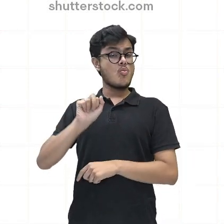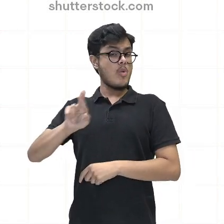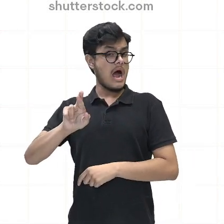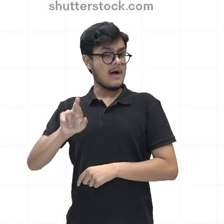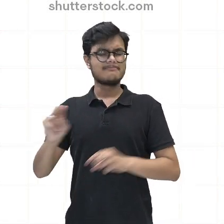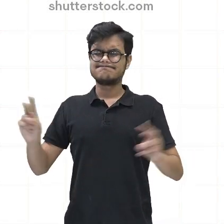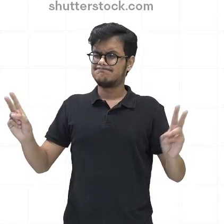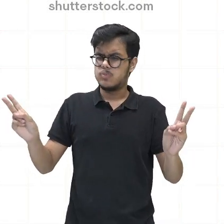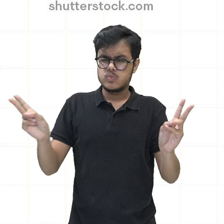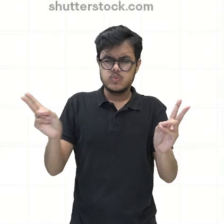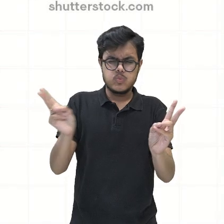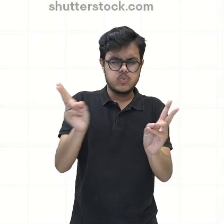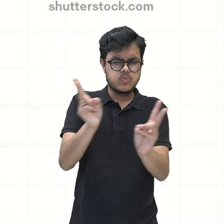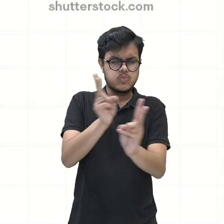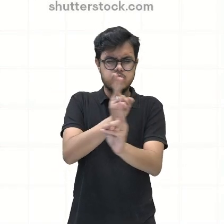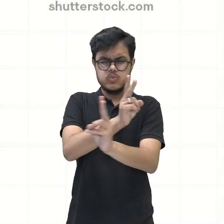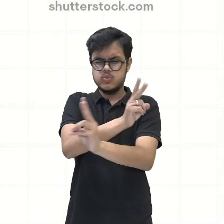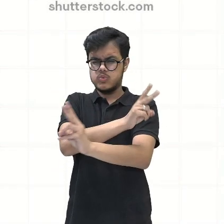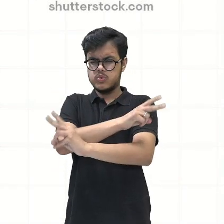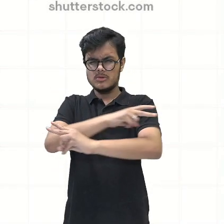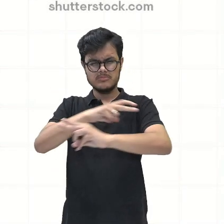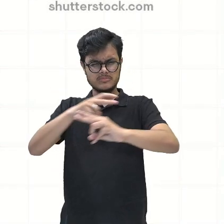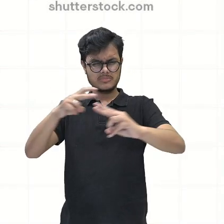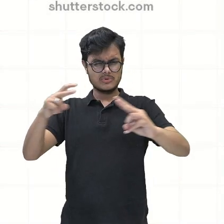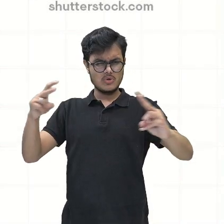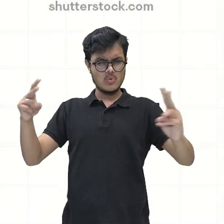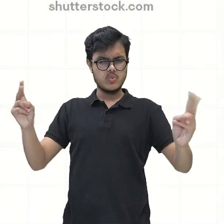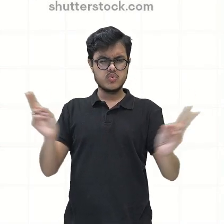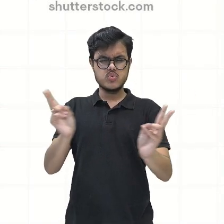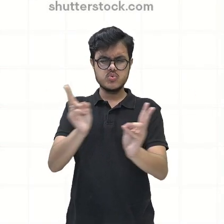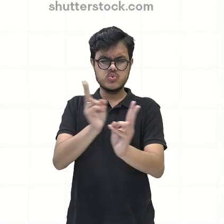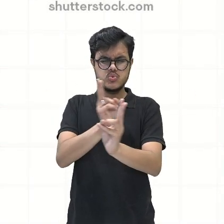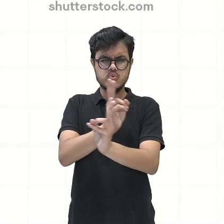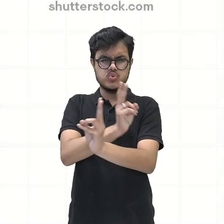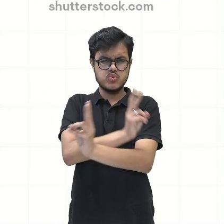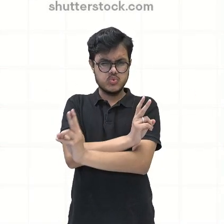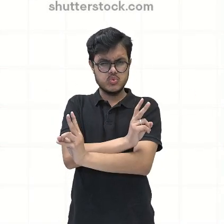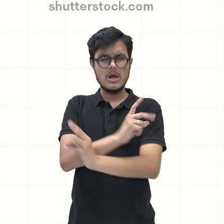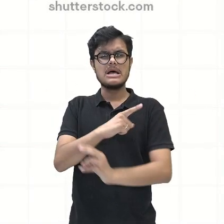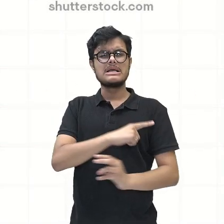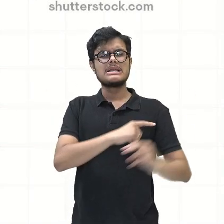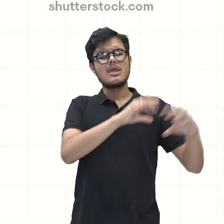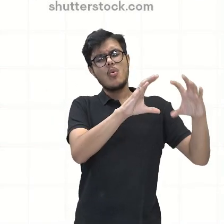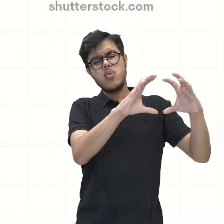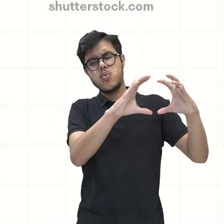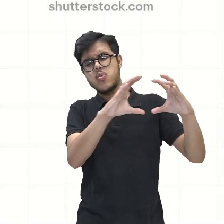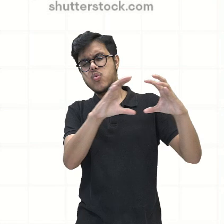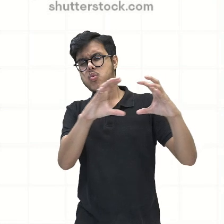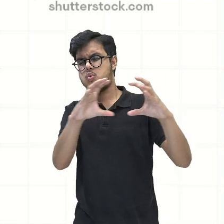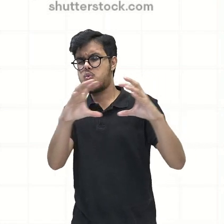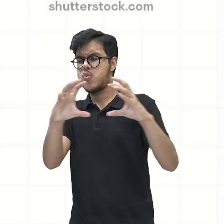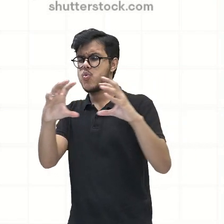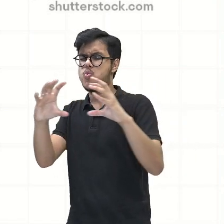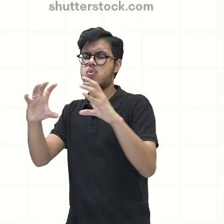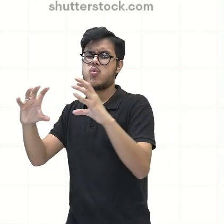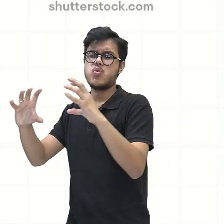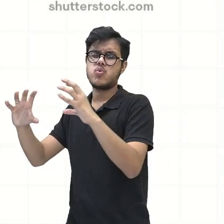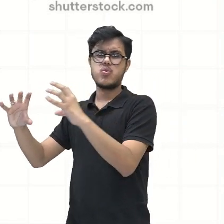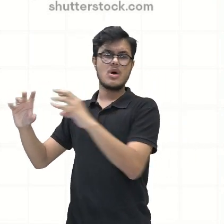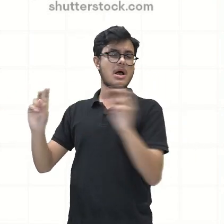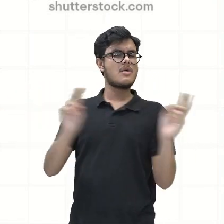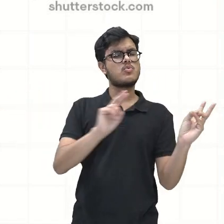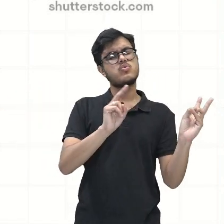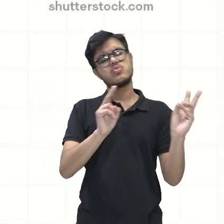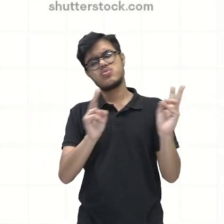de ar carregados pelos ventos, né? Ou grandes bolsões de ar que são carregados pelos ventos